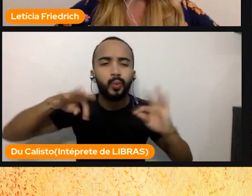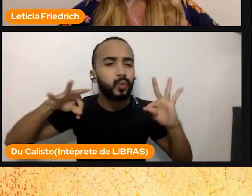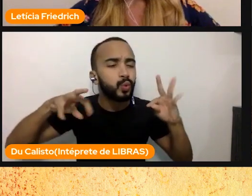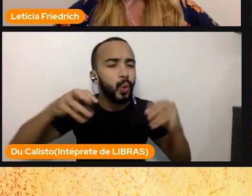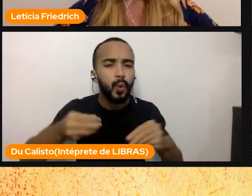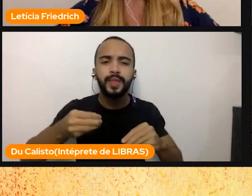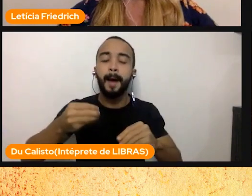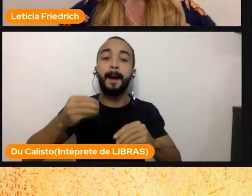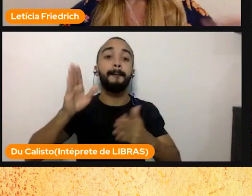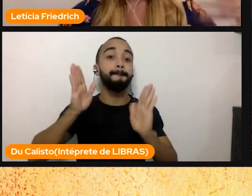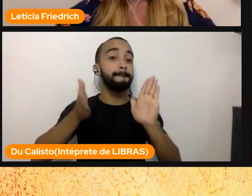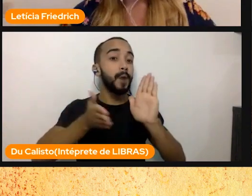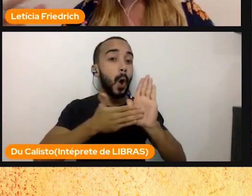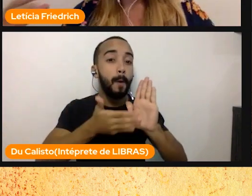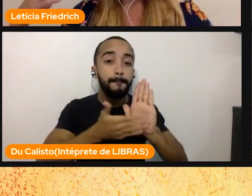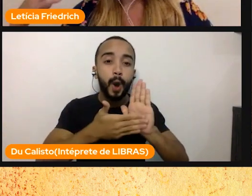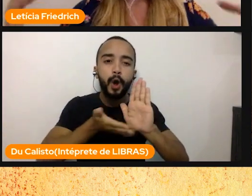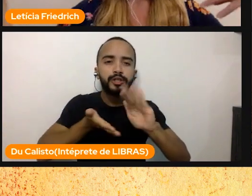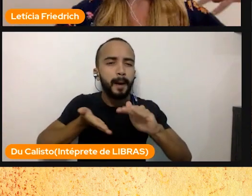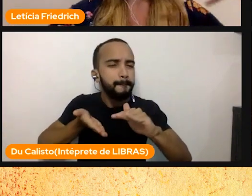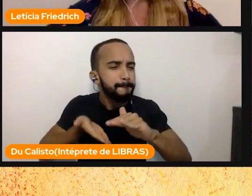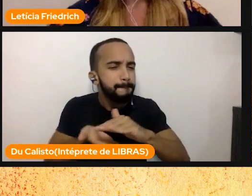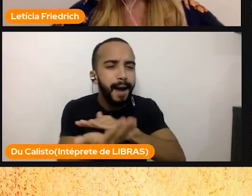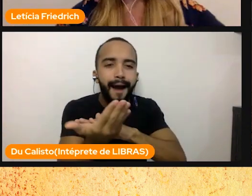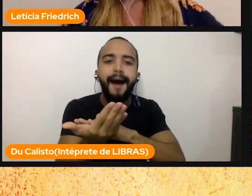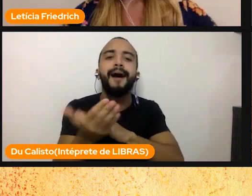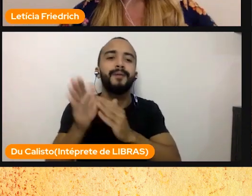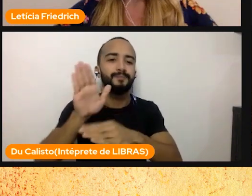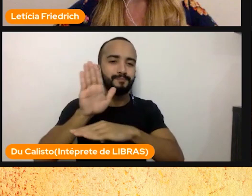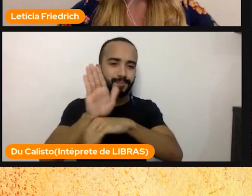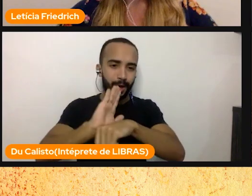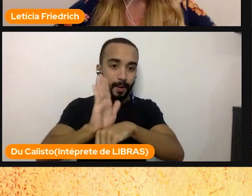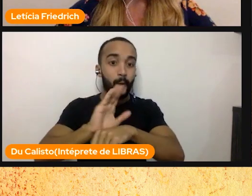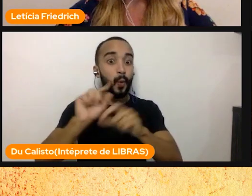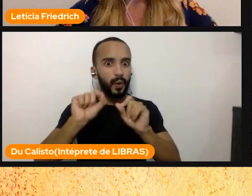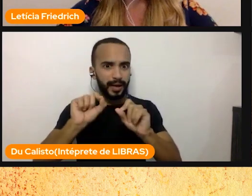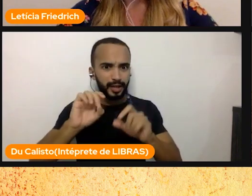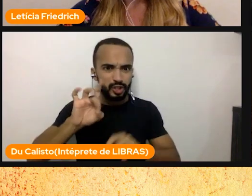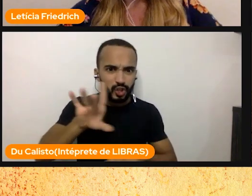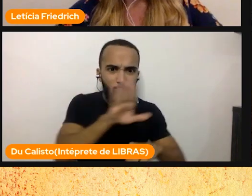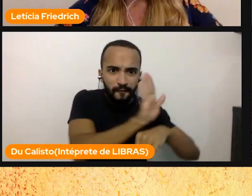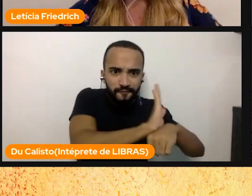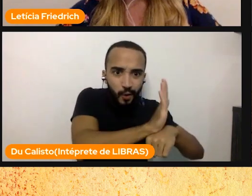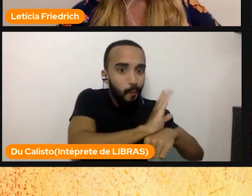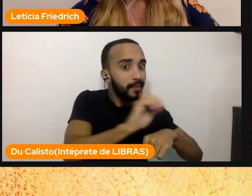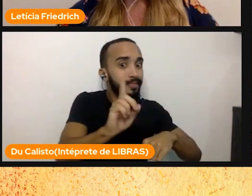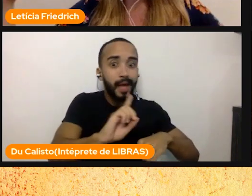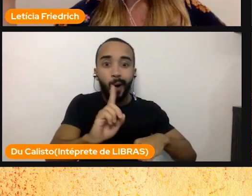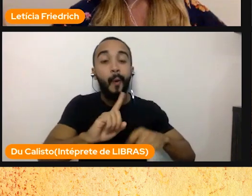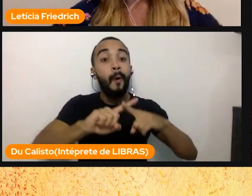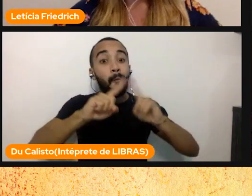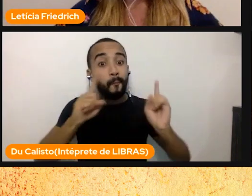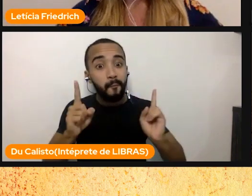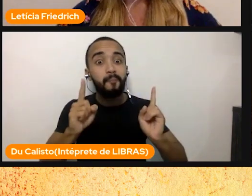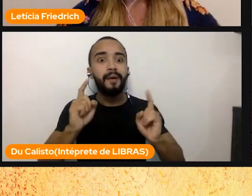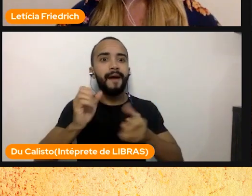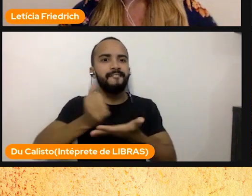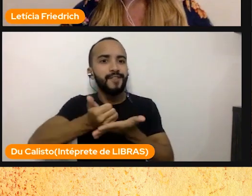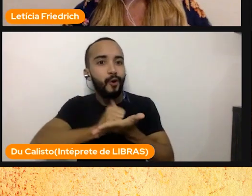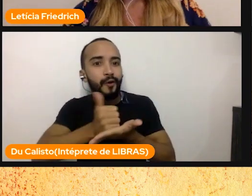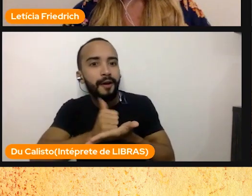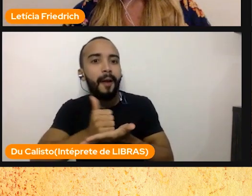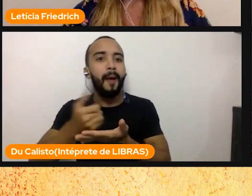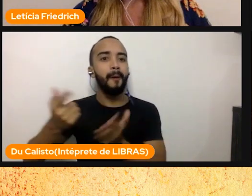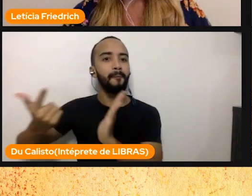lançamento também, que nem o Ulisses falou, não é só um filme, vai ser game, é livro, isso é muito legal quando o produtor consegue ampliar, né,